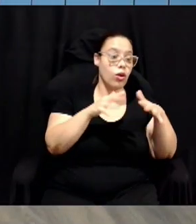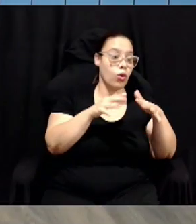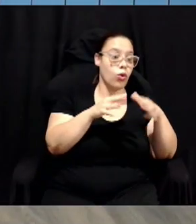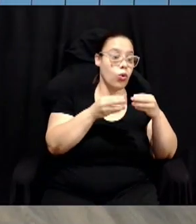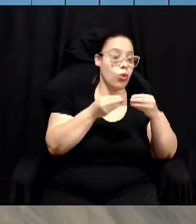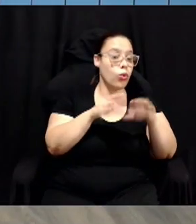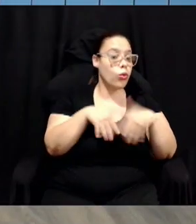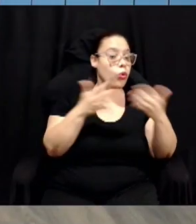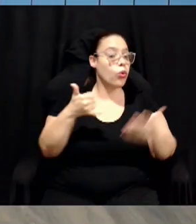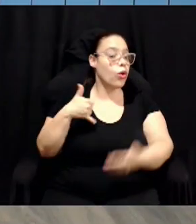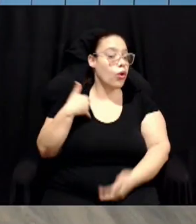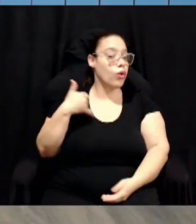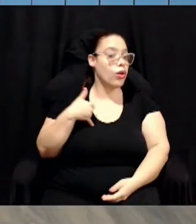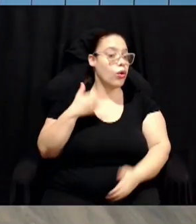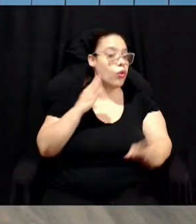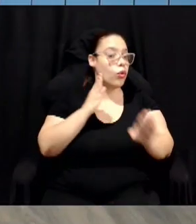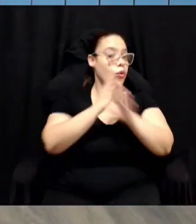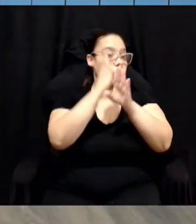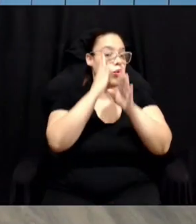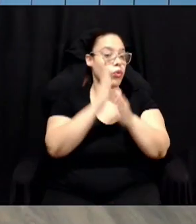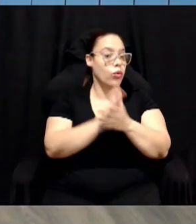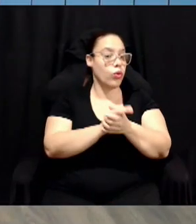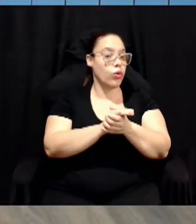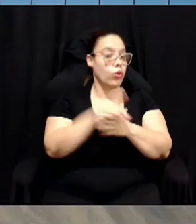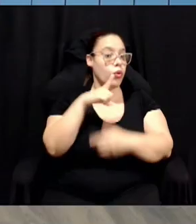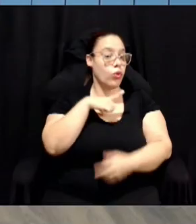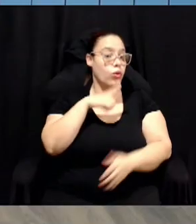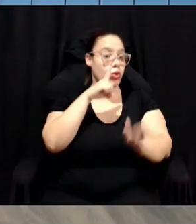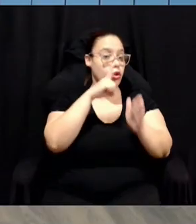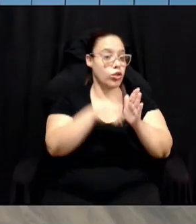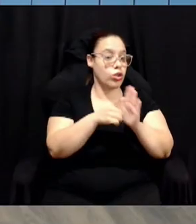idade você descobriu, você teve esse diagnóstico.